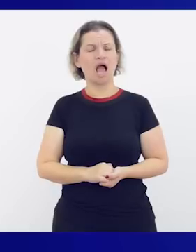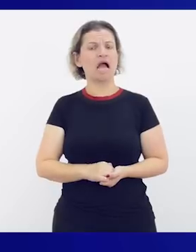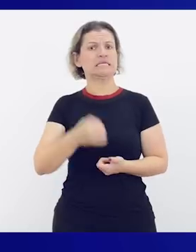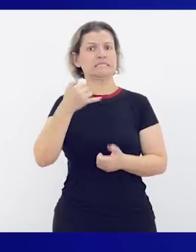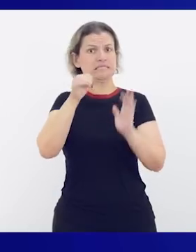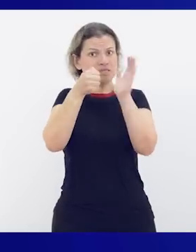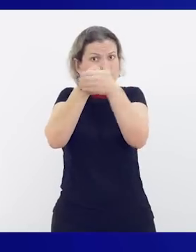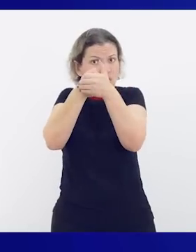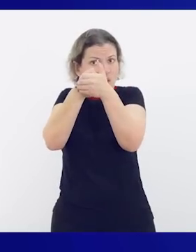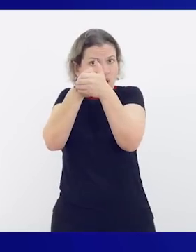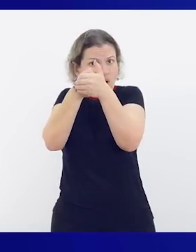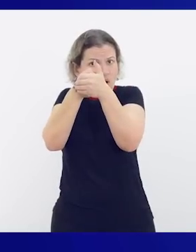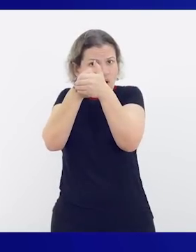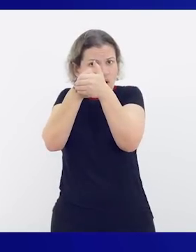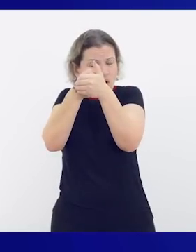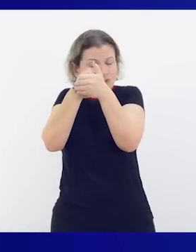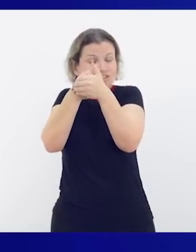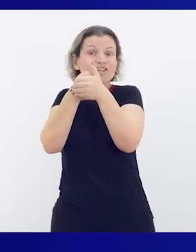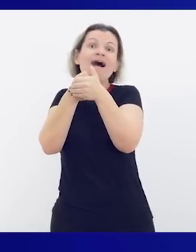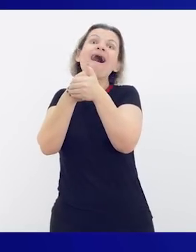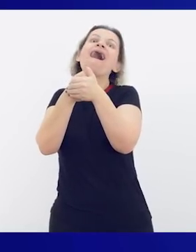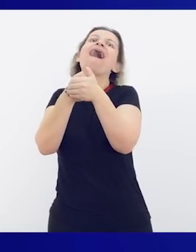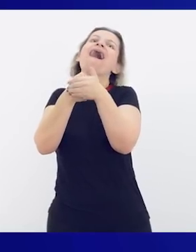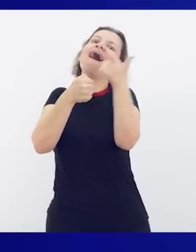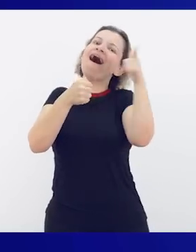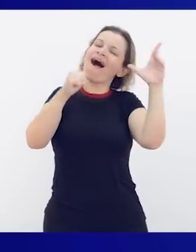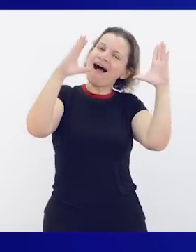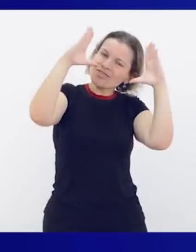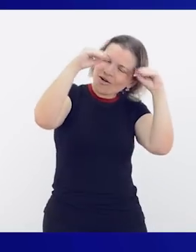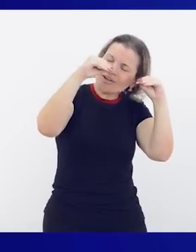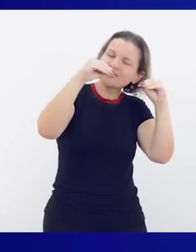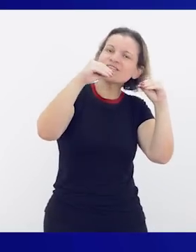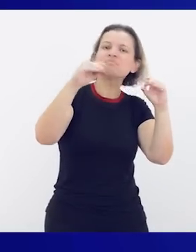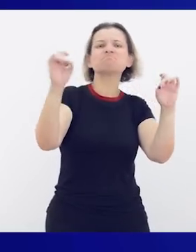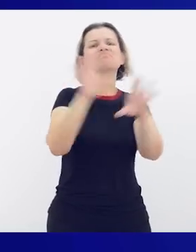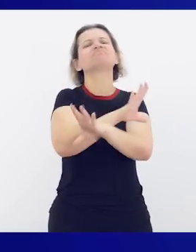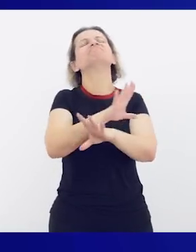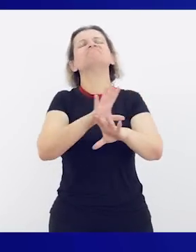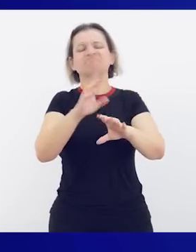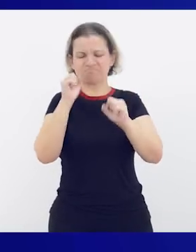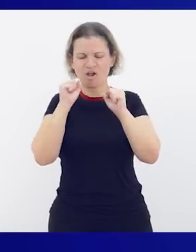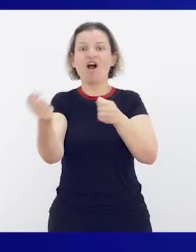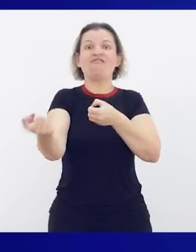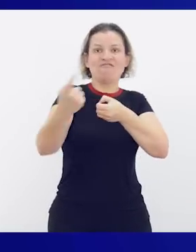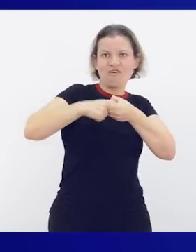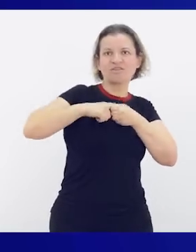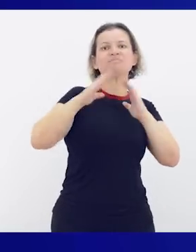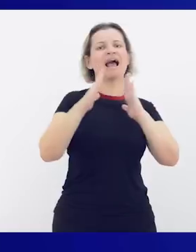Quando ele se esconde de um lado, fica de noite do outro. Pronto, Abelhuda.